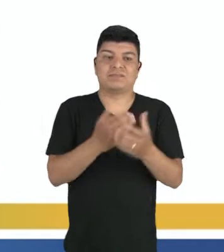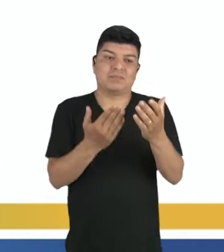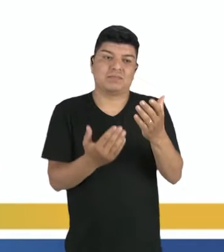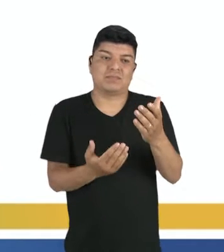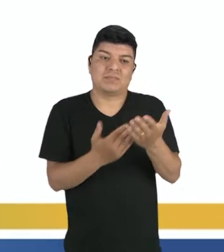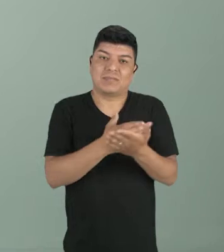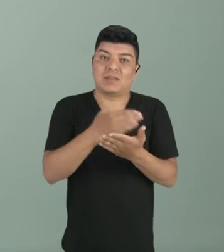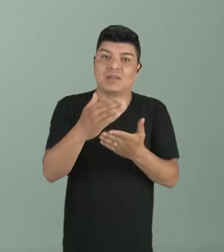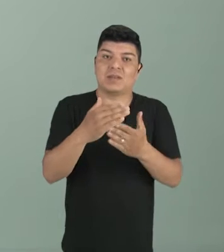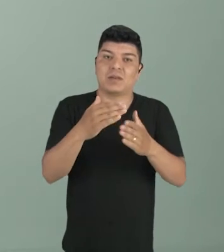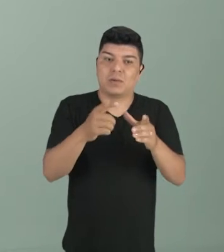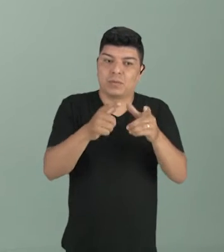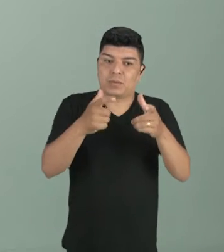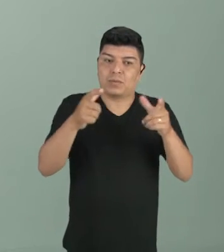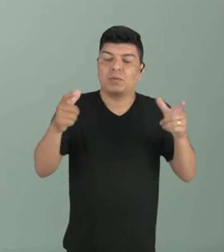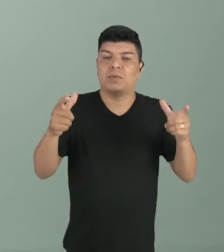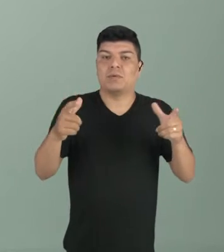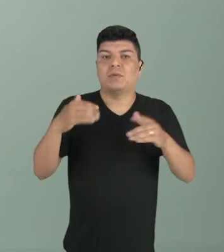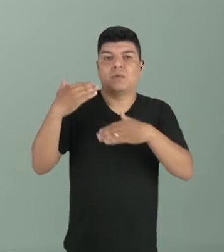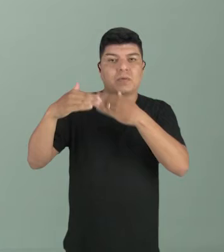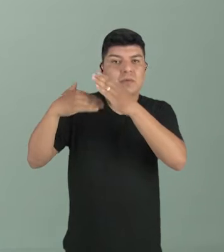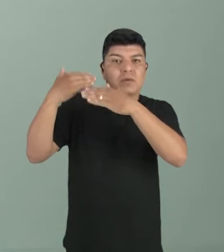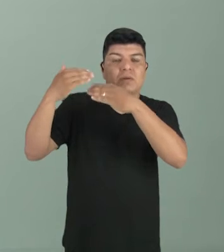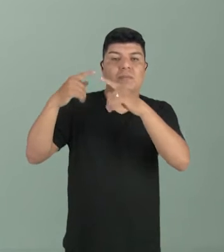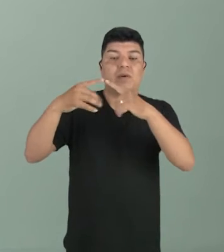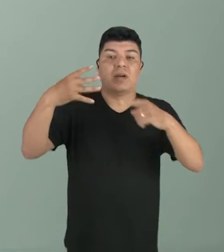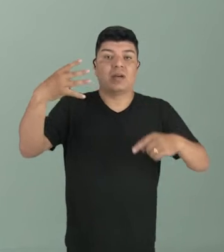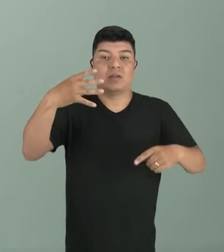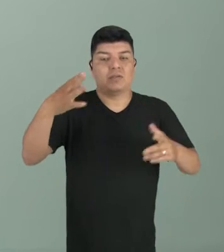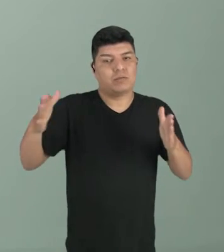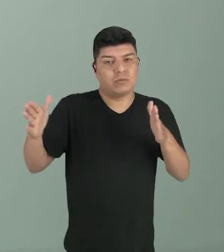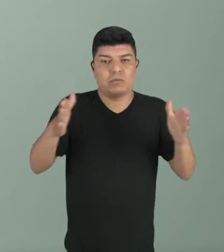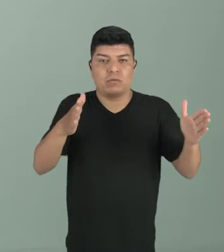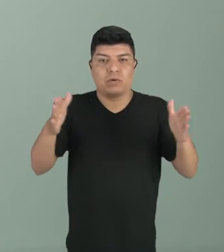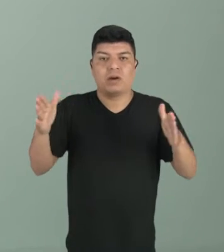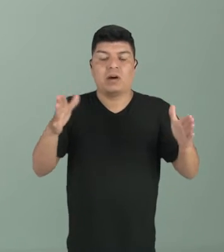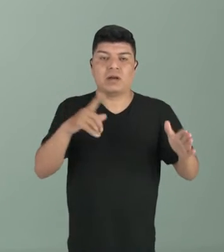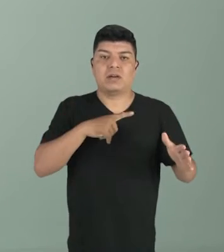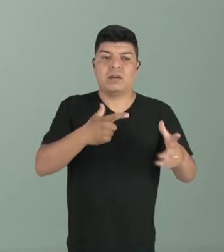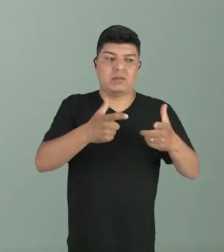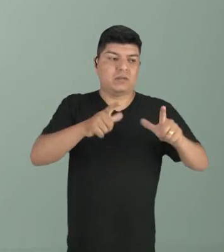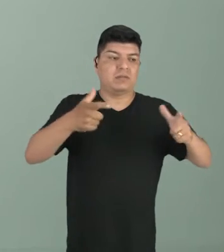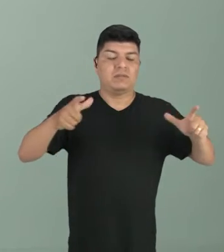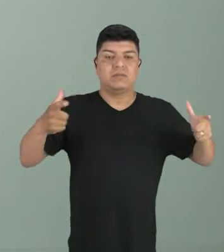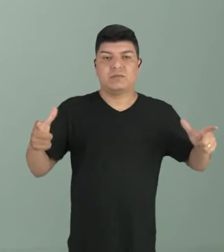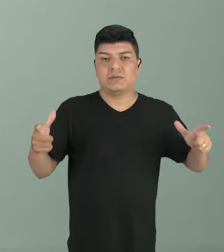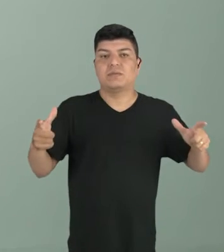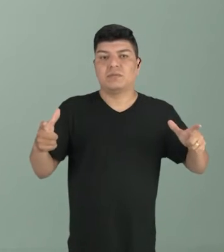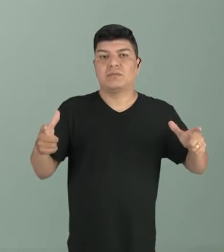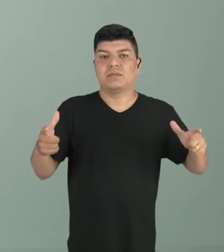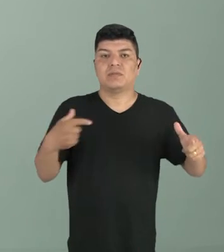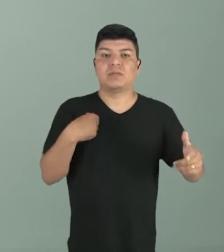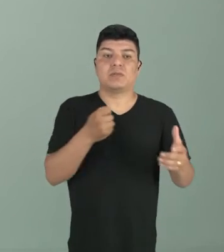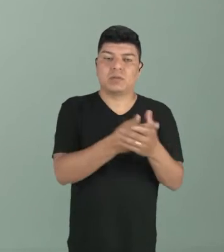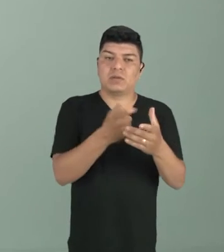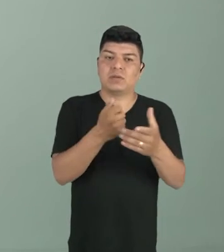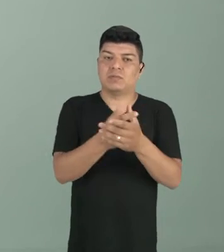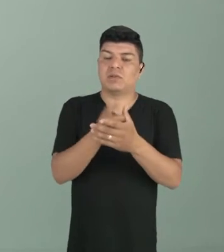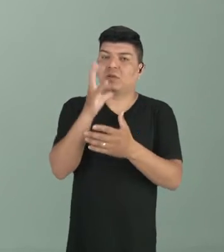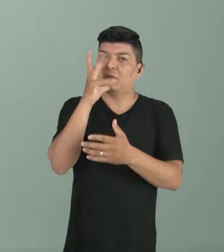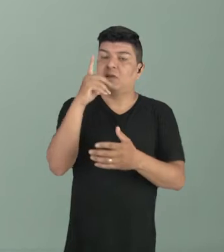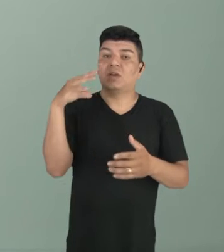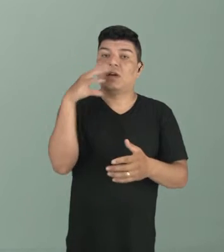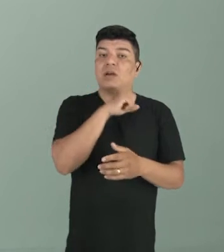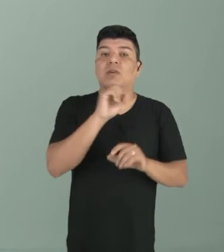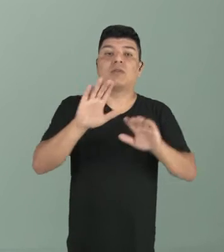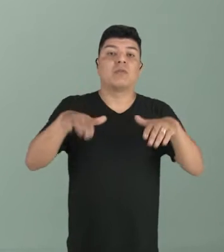começaram a crescer mais aí nesse período aí do quarto período. Houve uma grande expansão da indústria de bens de consumo não duráveis.